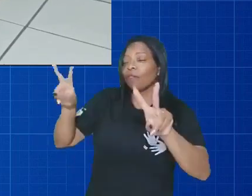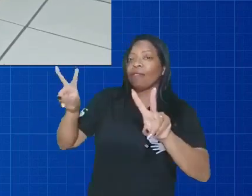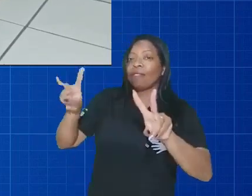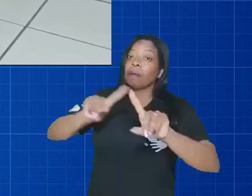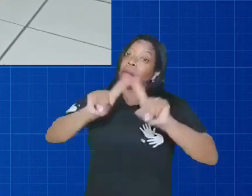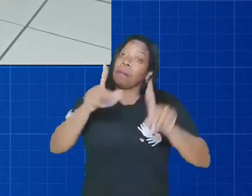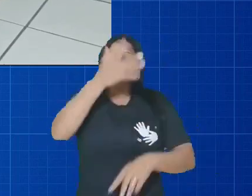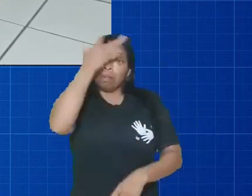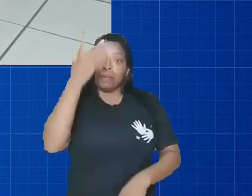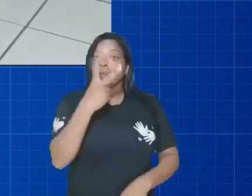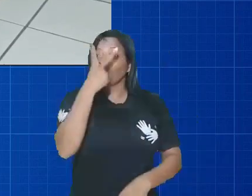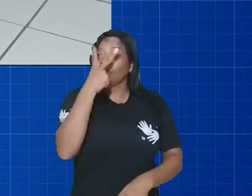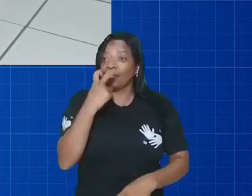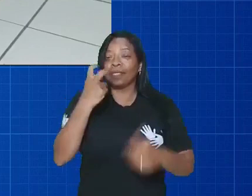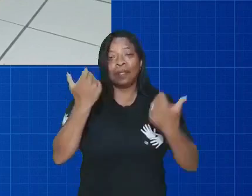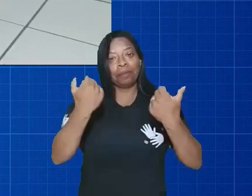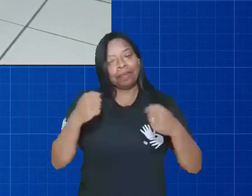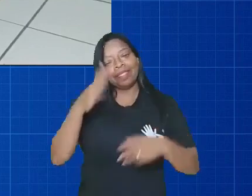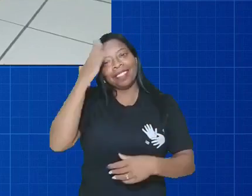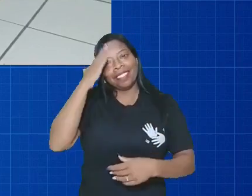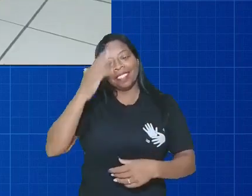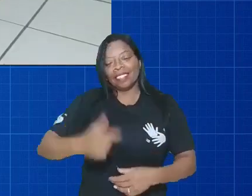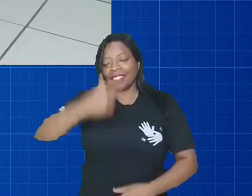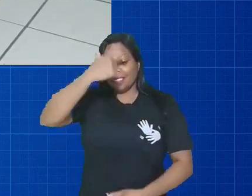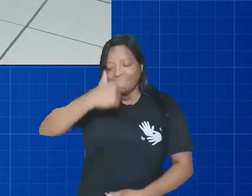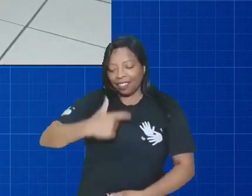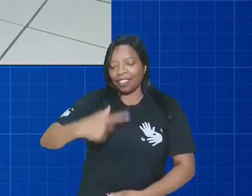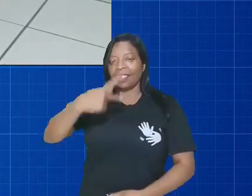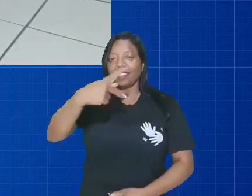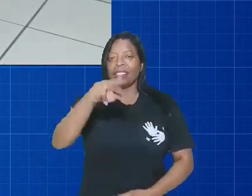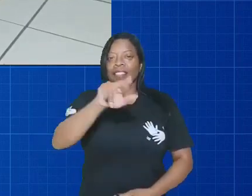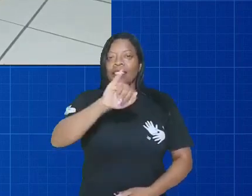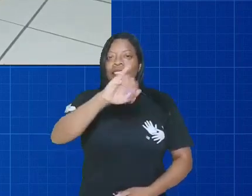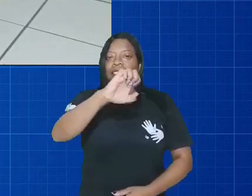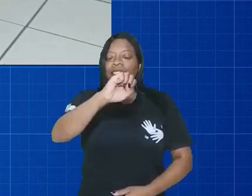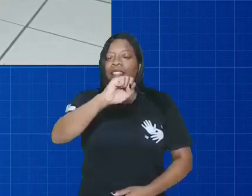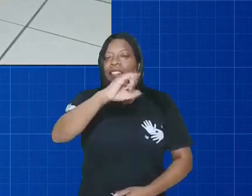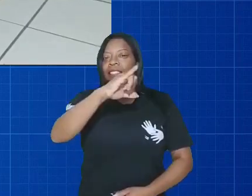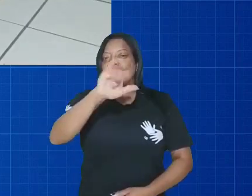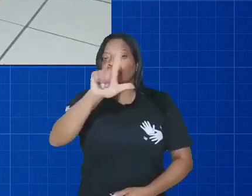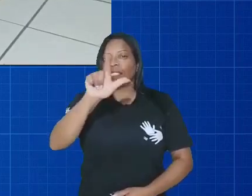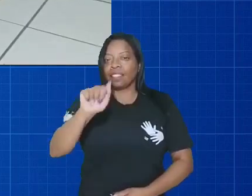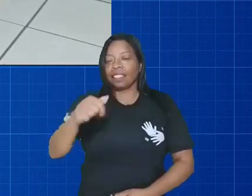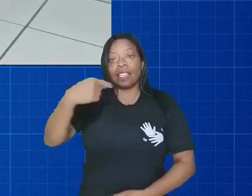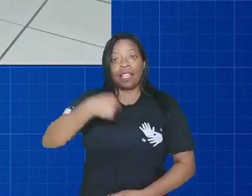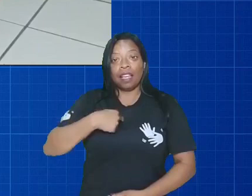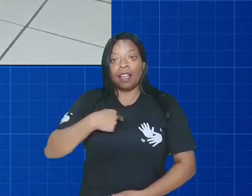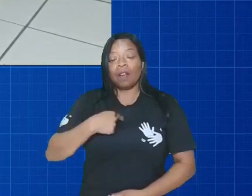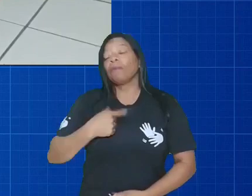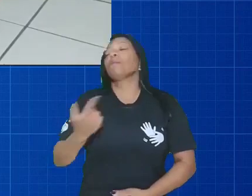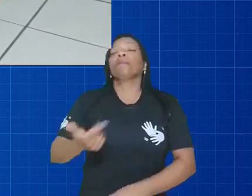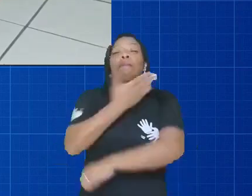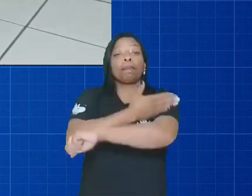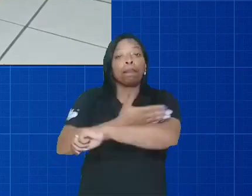vendo. Então, para quem não está me vendo e vai estar assistindo esse vídeo, eu sou a Priscila, uma mulher de pele clara, olhos